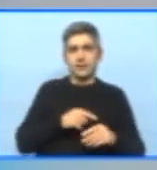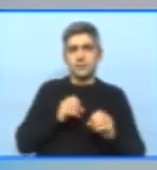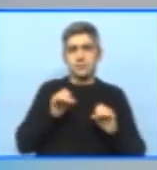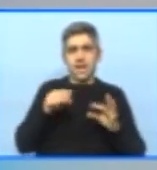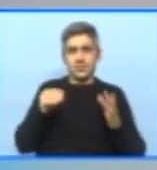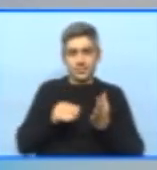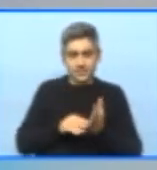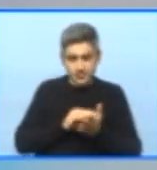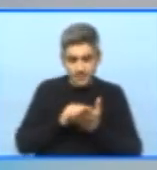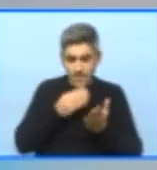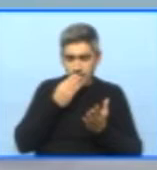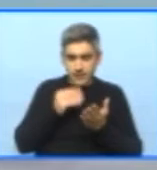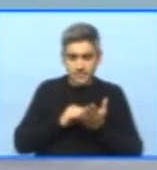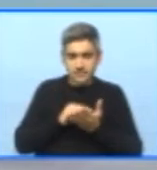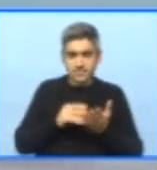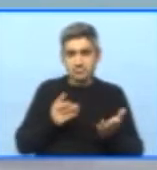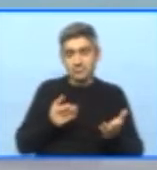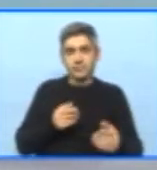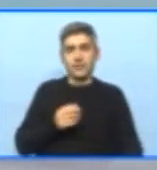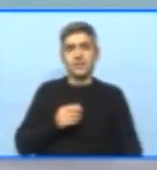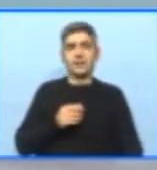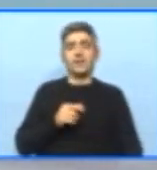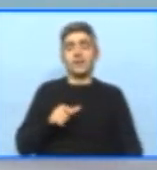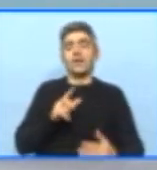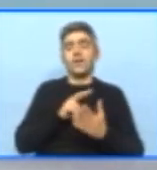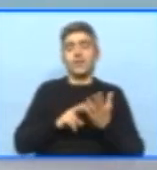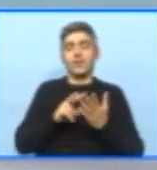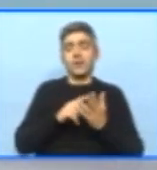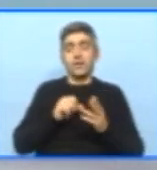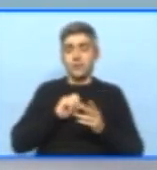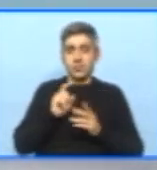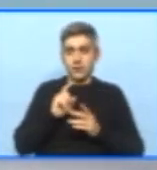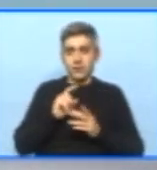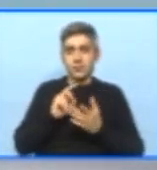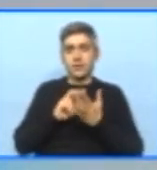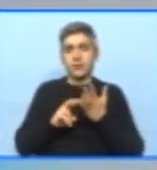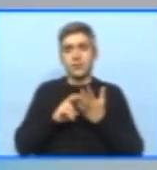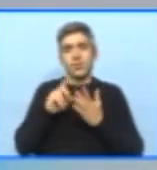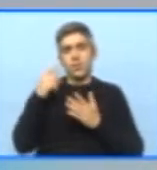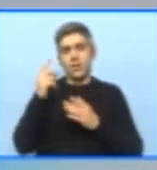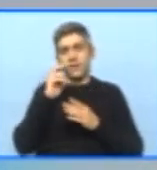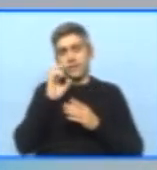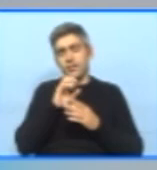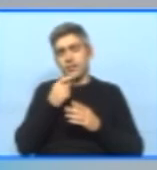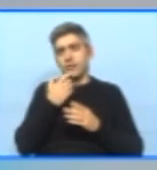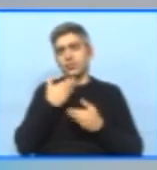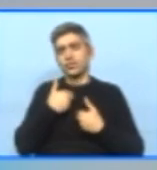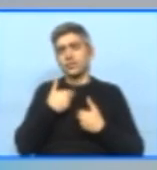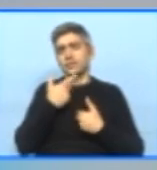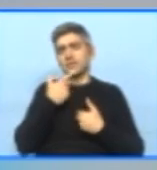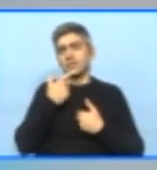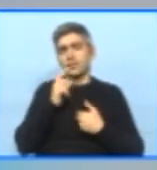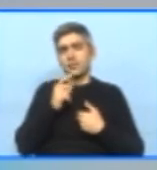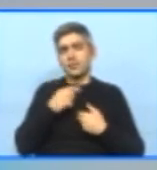não é? Não, então esta leitura, que não é minha, portanto, ajudou-me a compreender, é